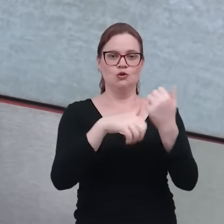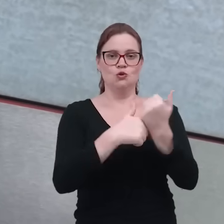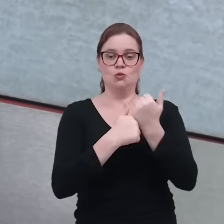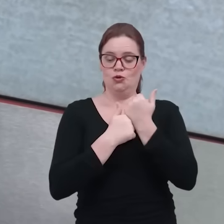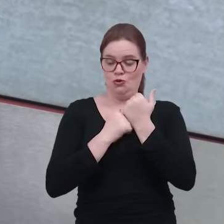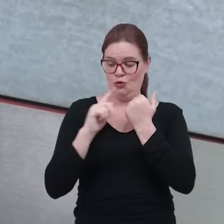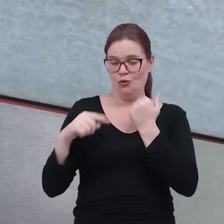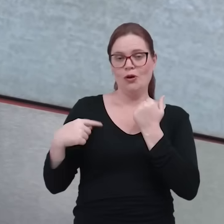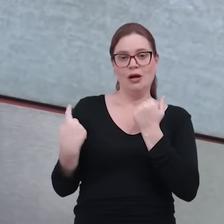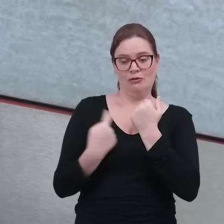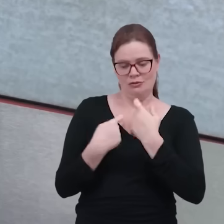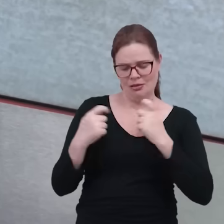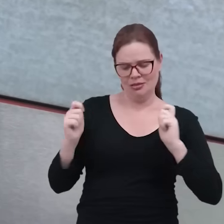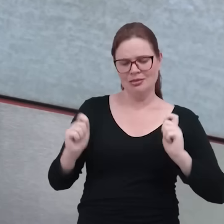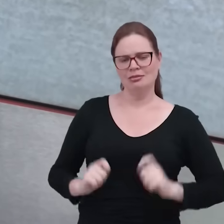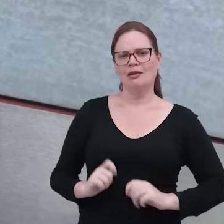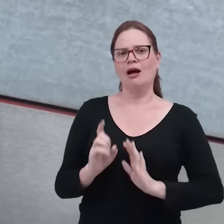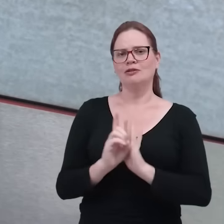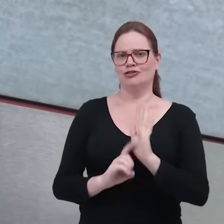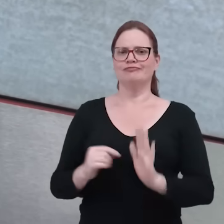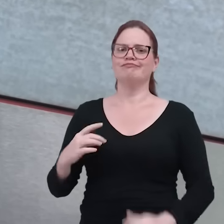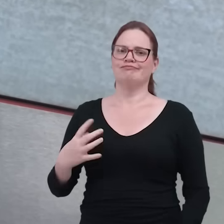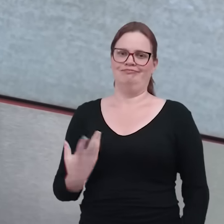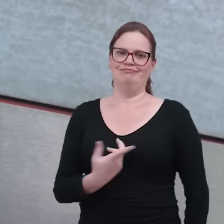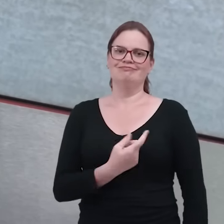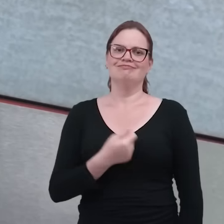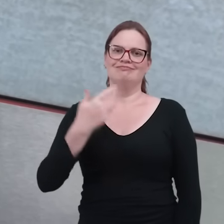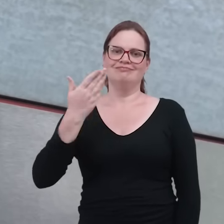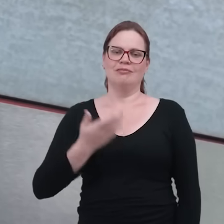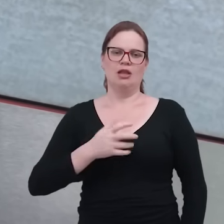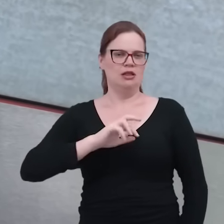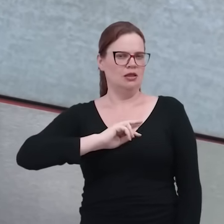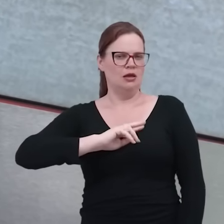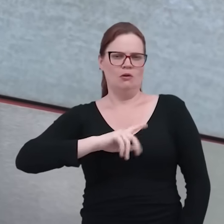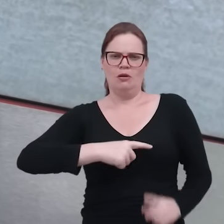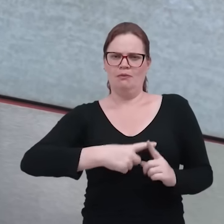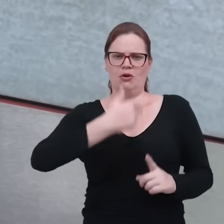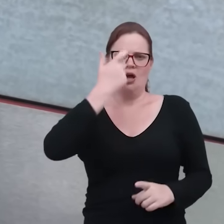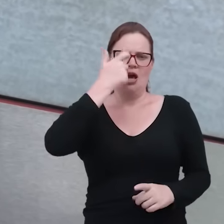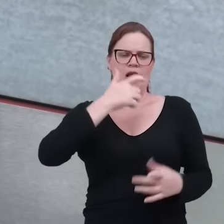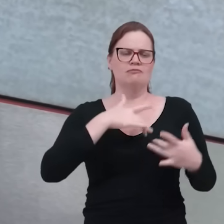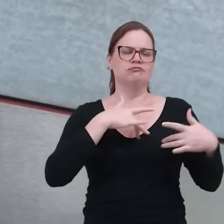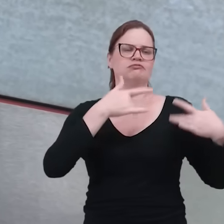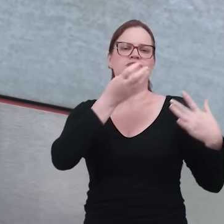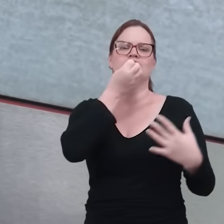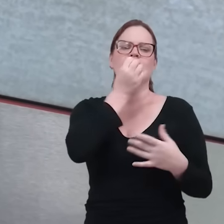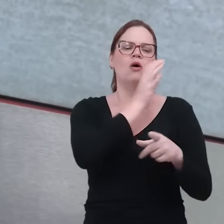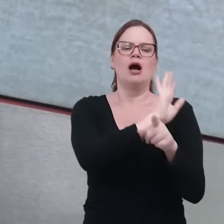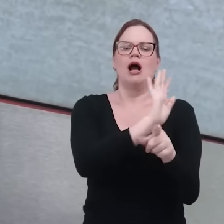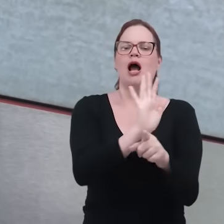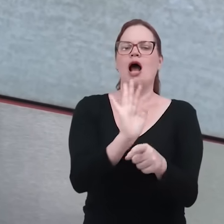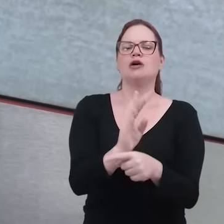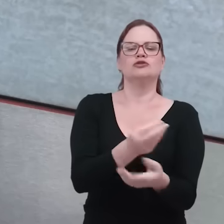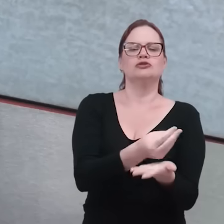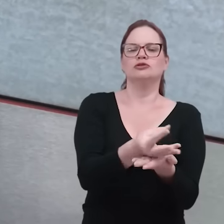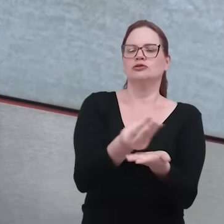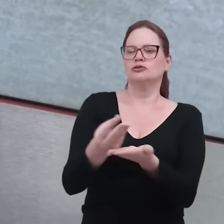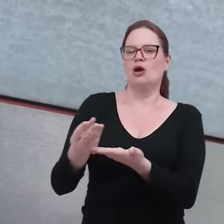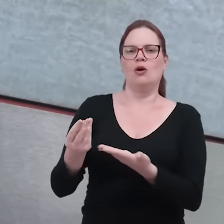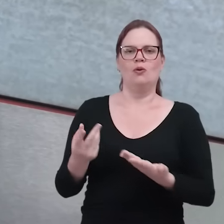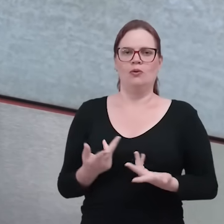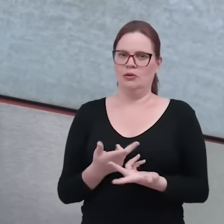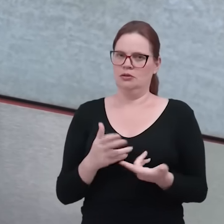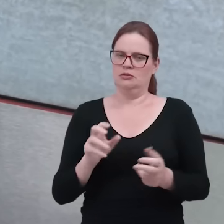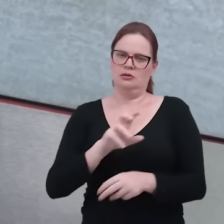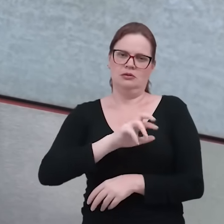nosso lugar, nós então temos agora o direito à salvação. E não por sermos bons ou por sermos boas pessoas ou por